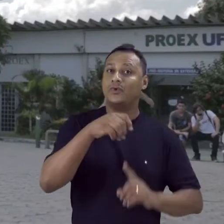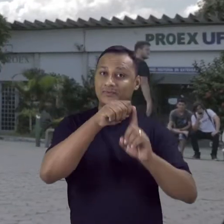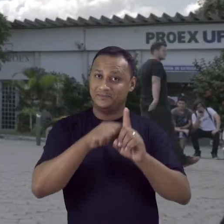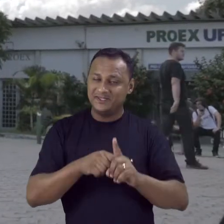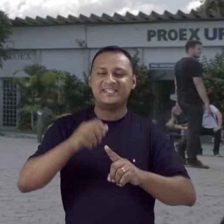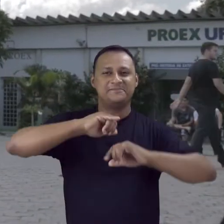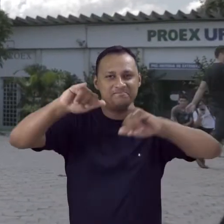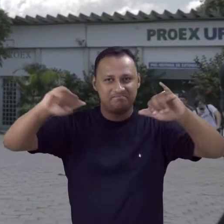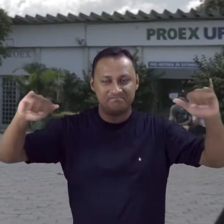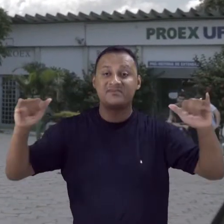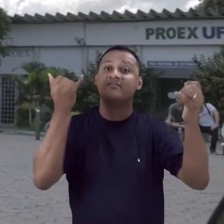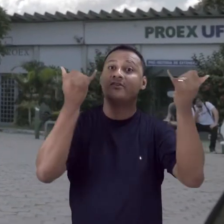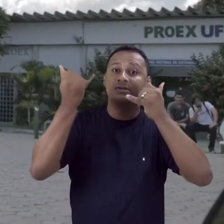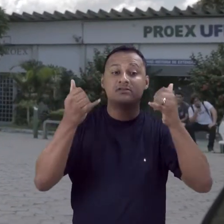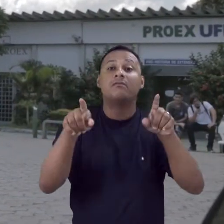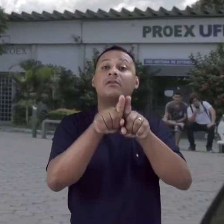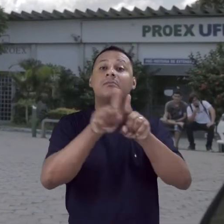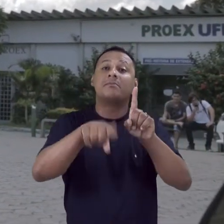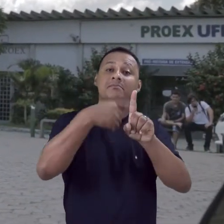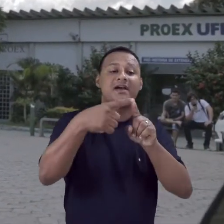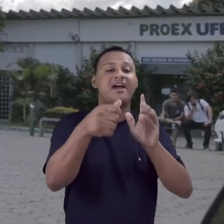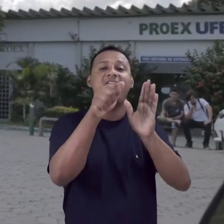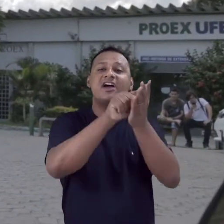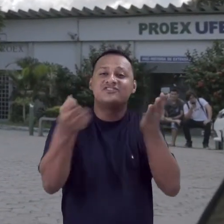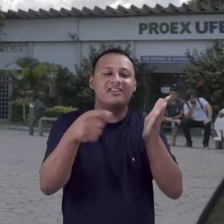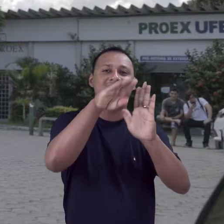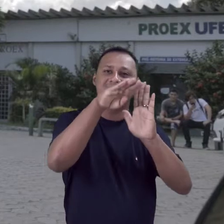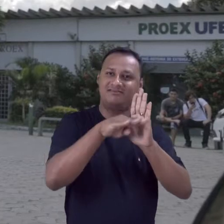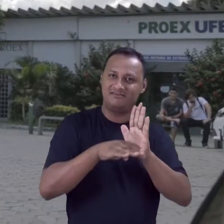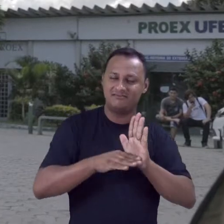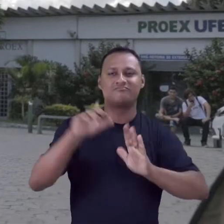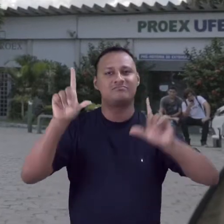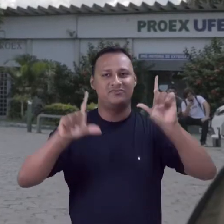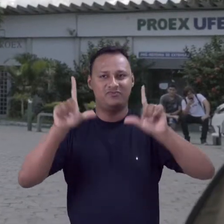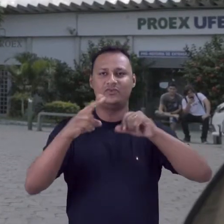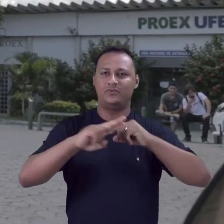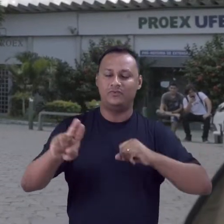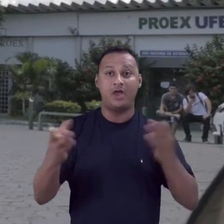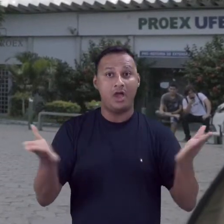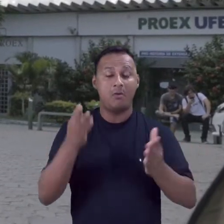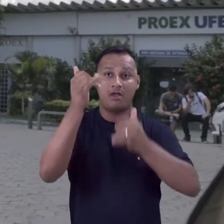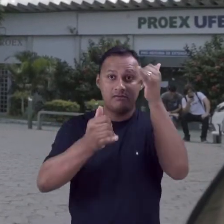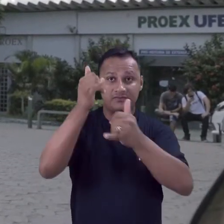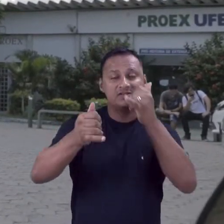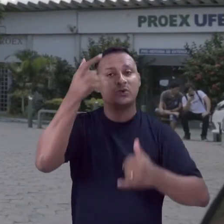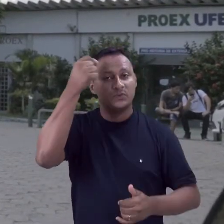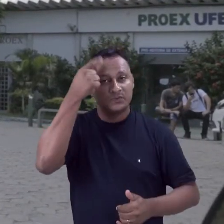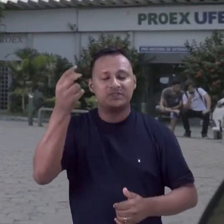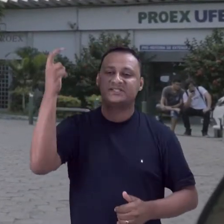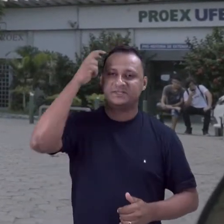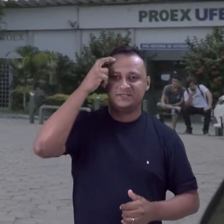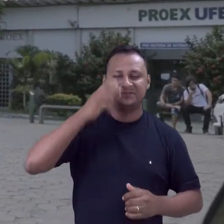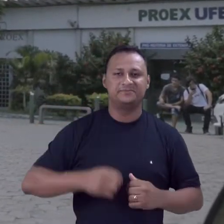Mais um mês se inicia e com ele também chegam as novidades da agenda da TV UFES. Confira a partir de agora os destaques culturais